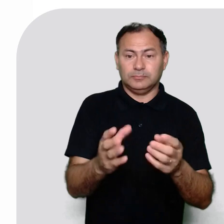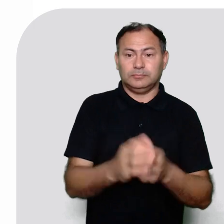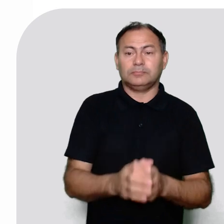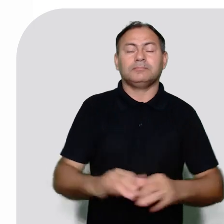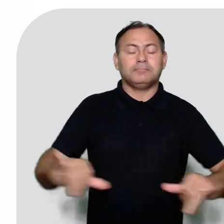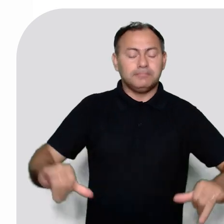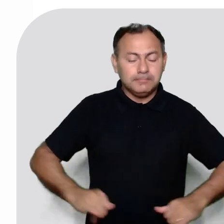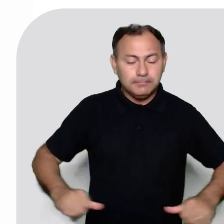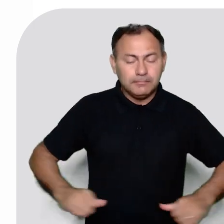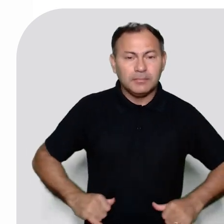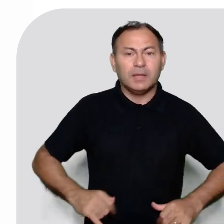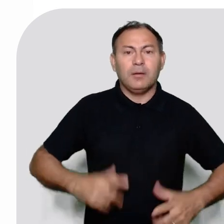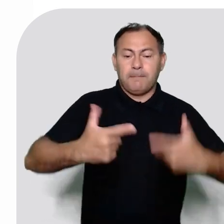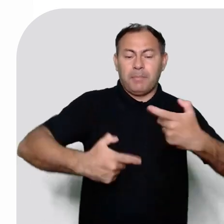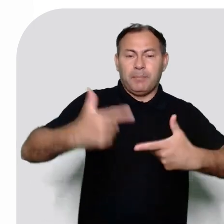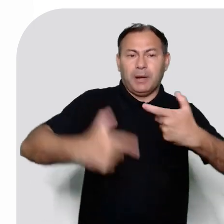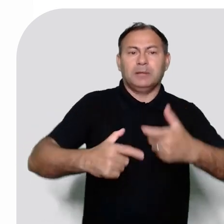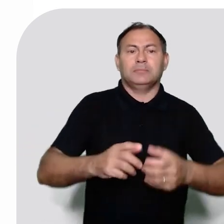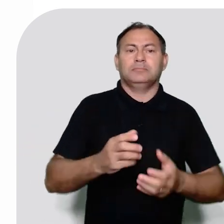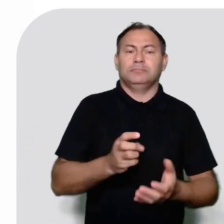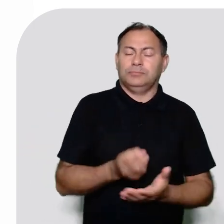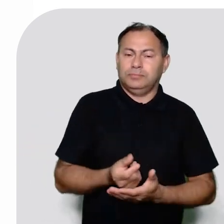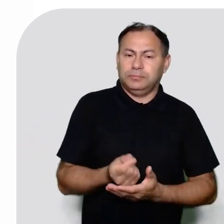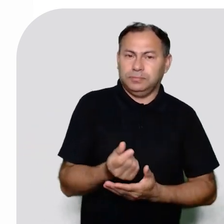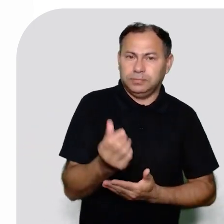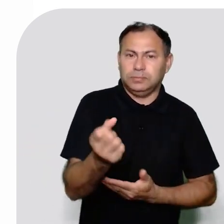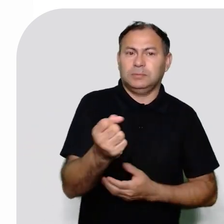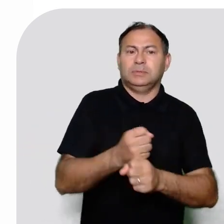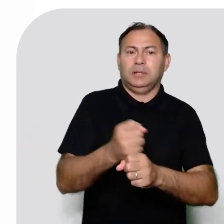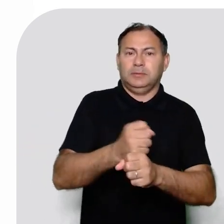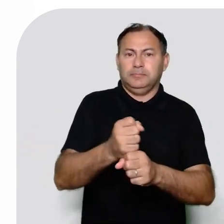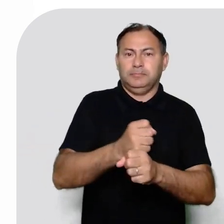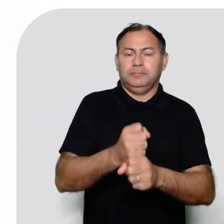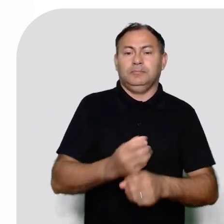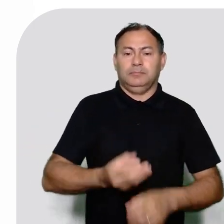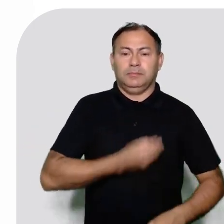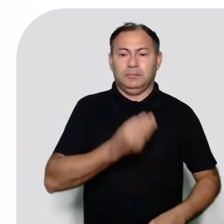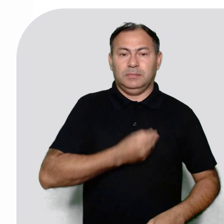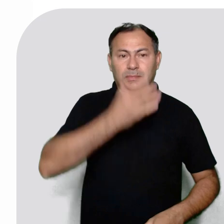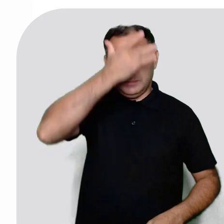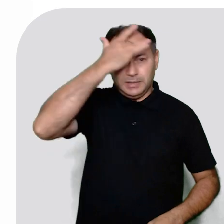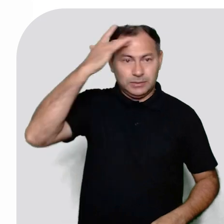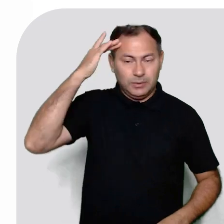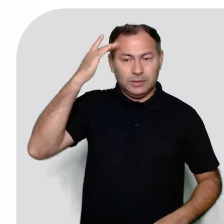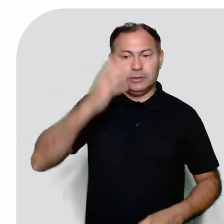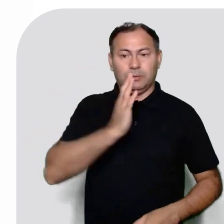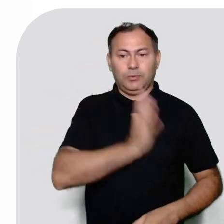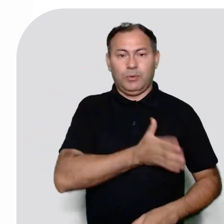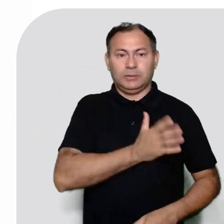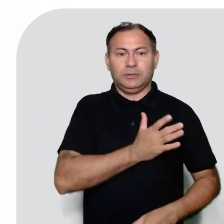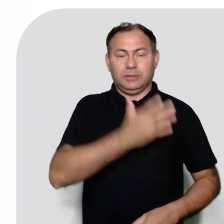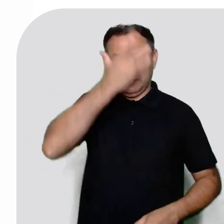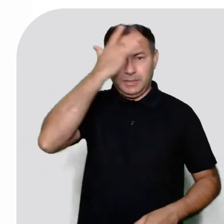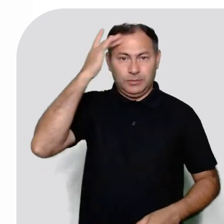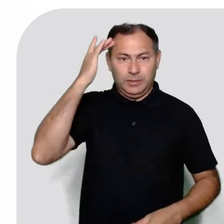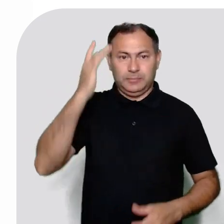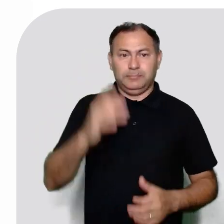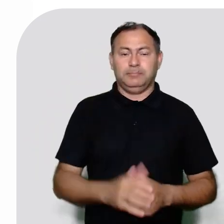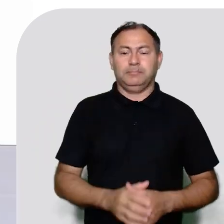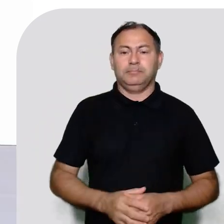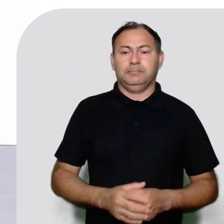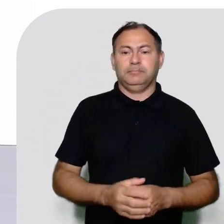o sofrimento de uma guerra, ela perdura por muitos anos na vida das pessoas, no coração das